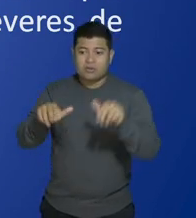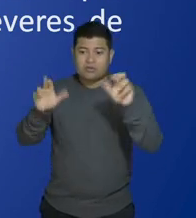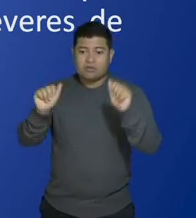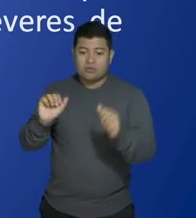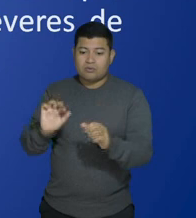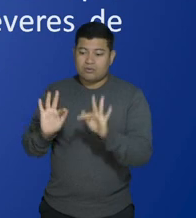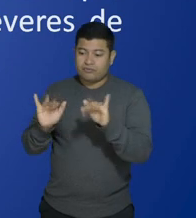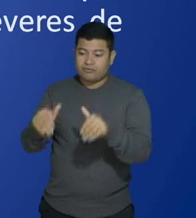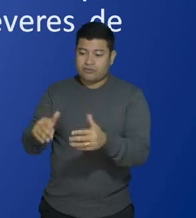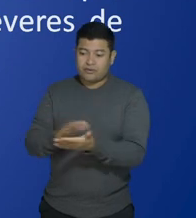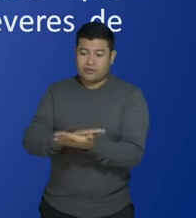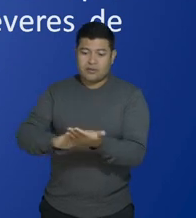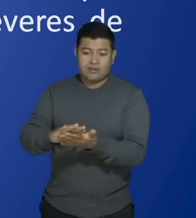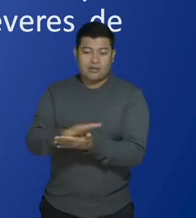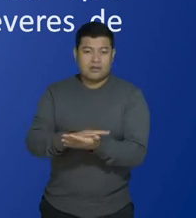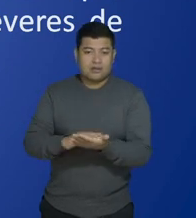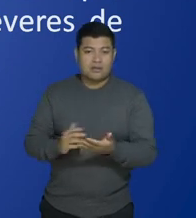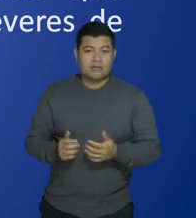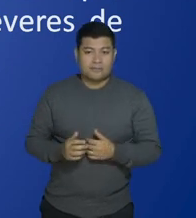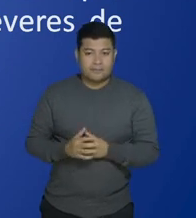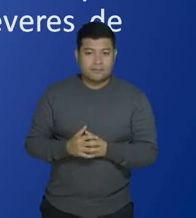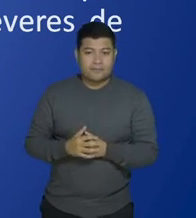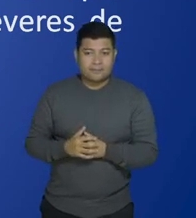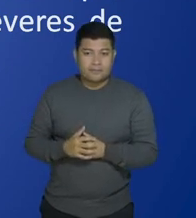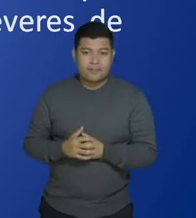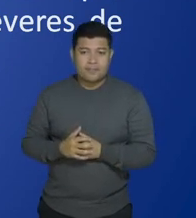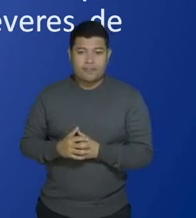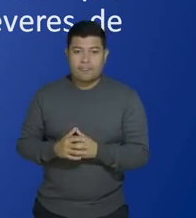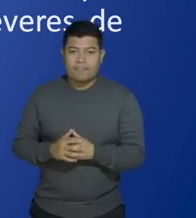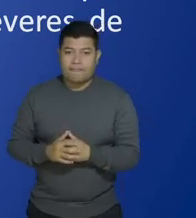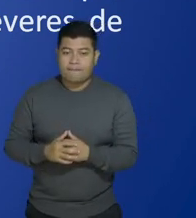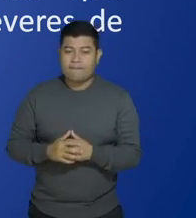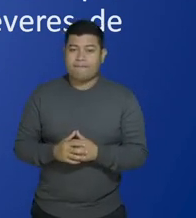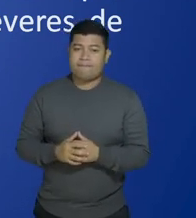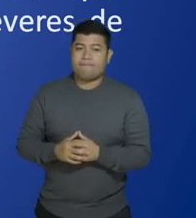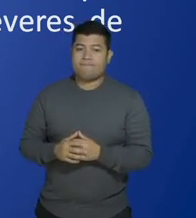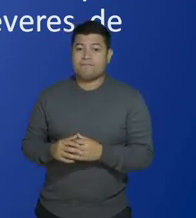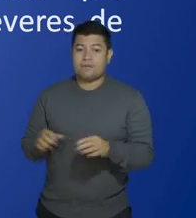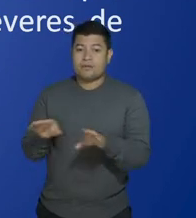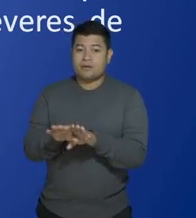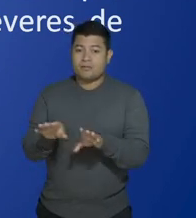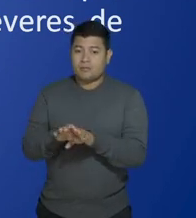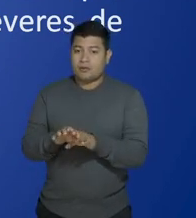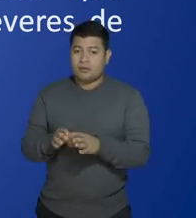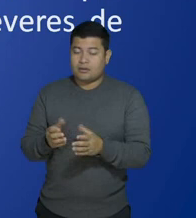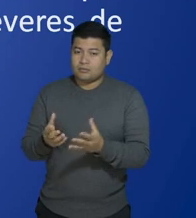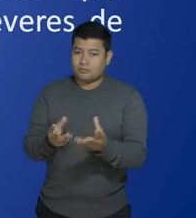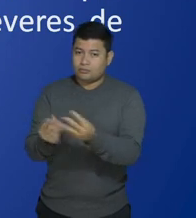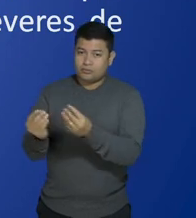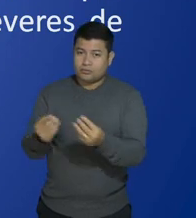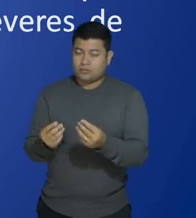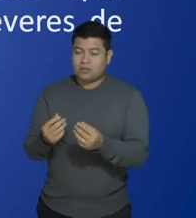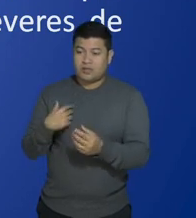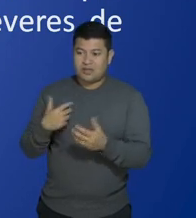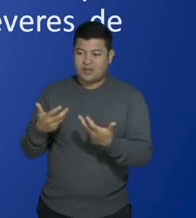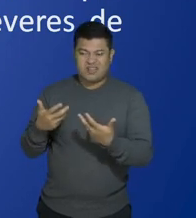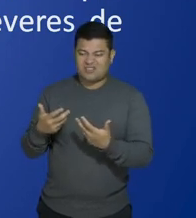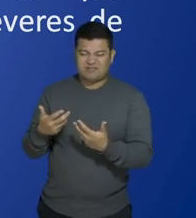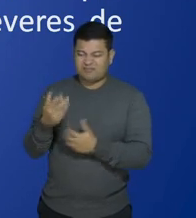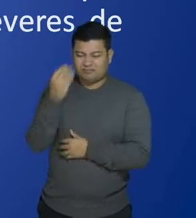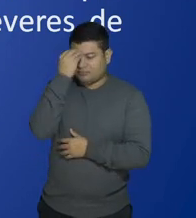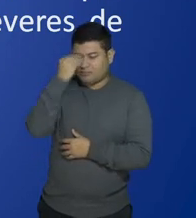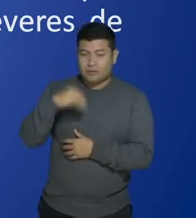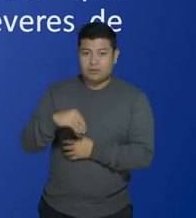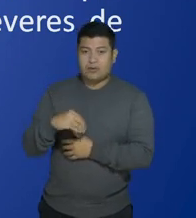e não acabam nada. Com frequência evita e antipatiza ou reluta envolvendo tarefas que exigem